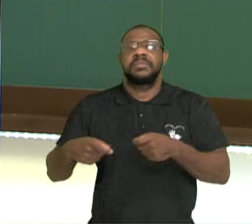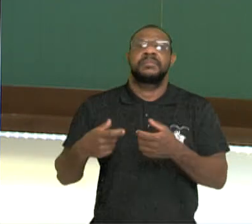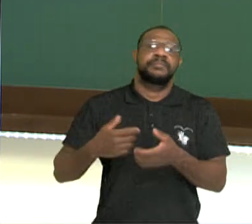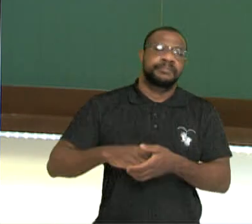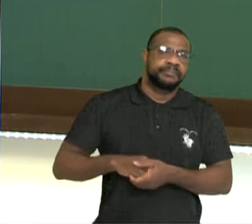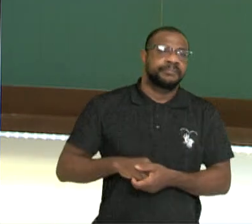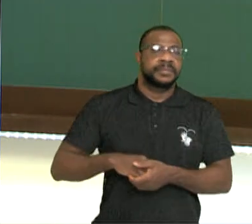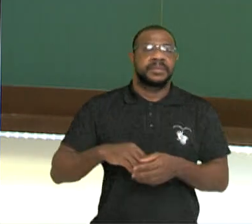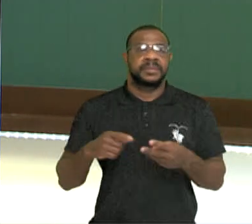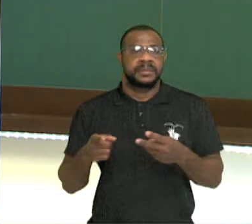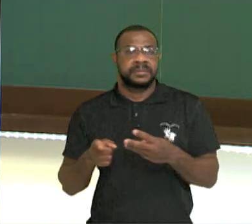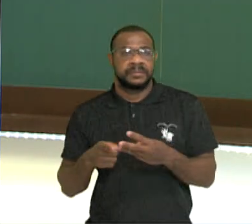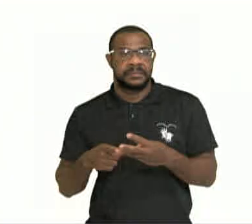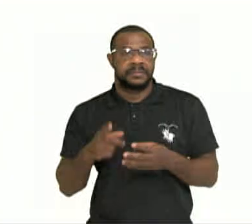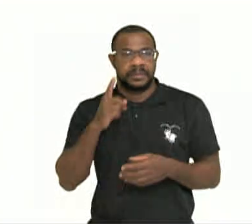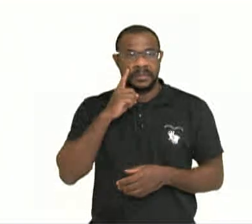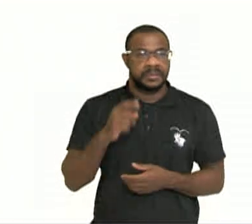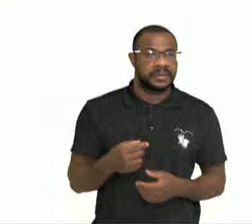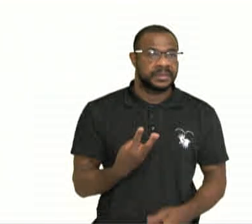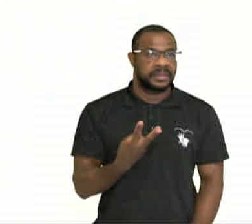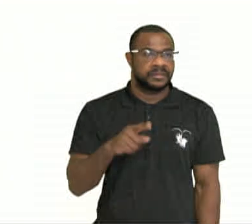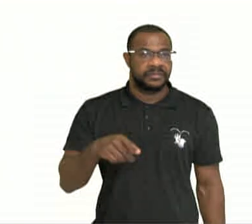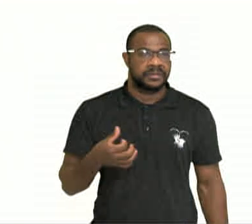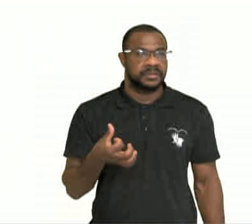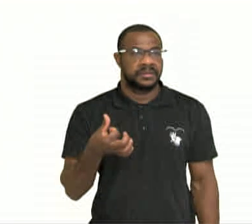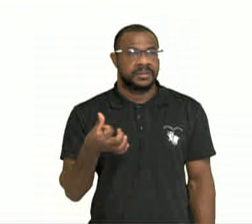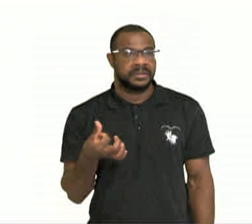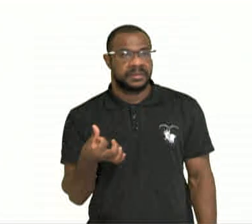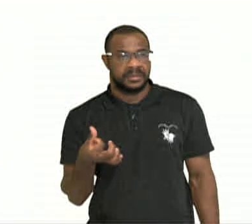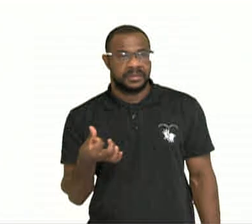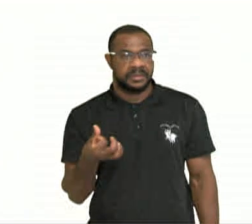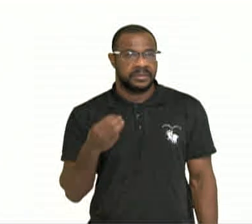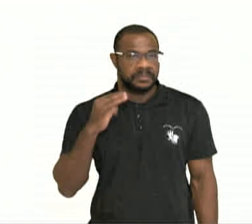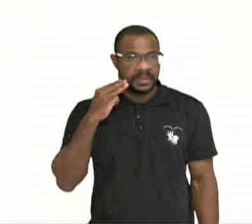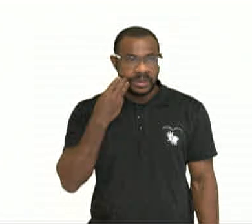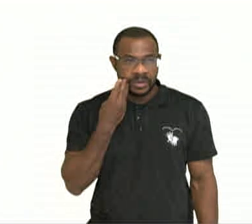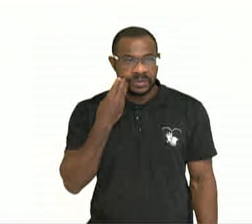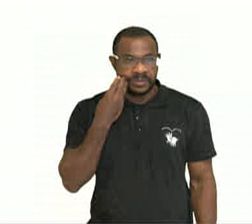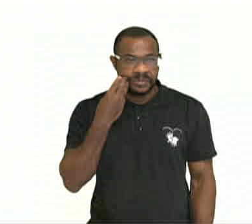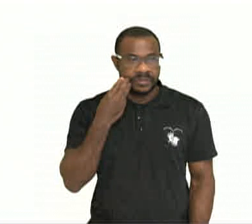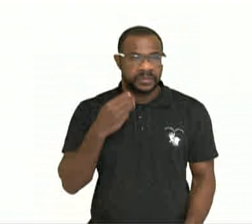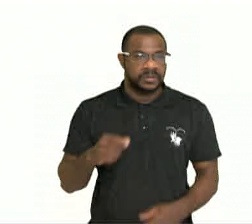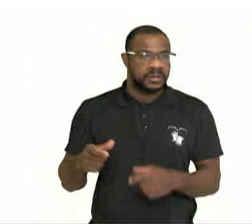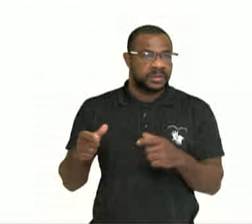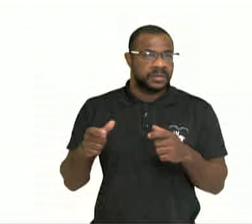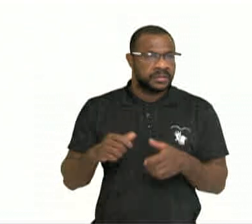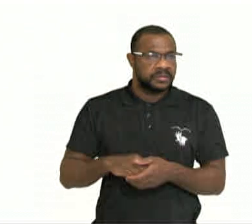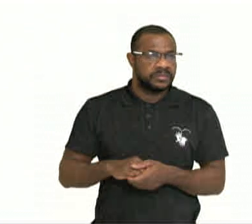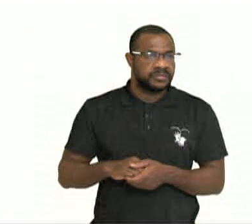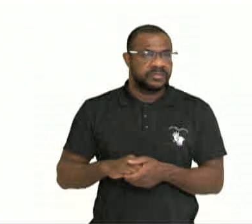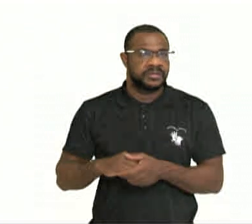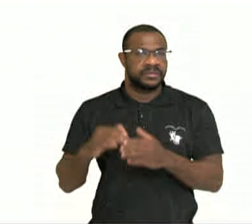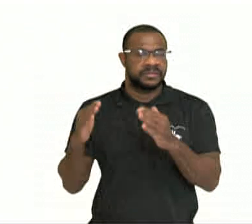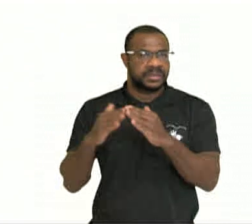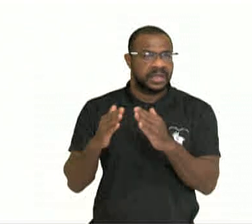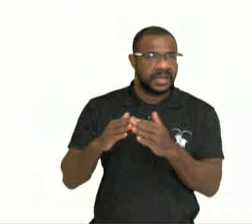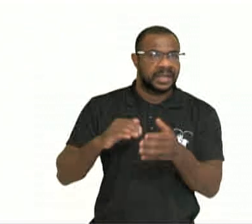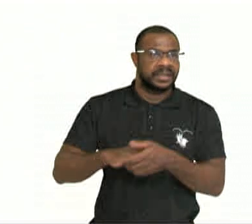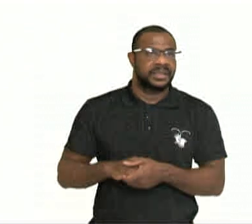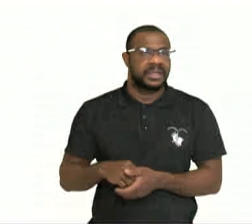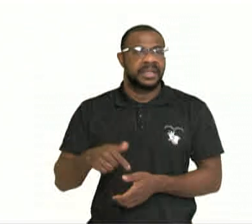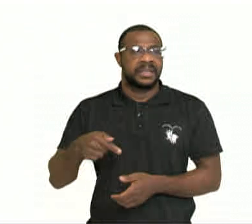E nesse universo inclui-se 3,6 milhões de lares, 78 mil indústrias, 384 mil